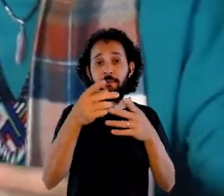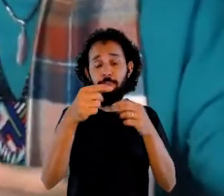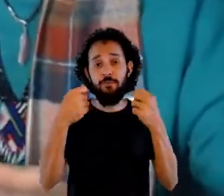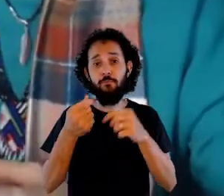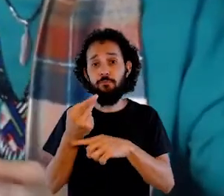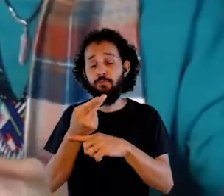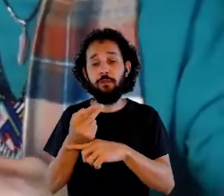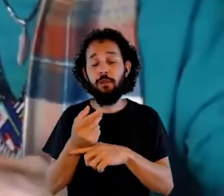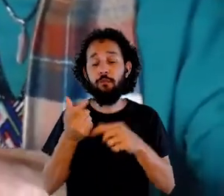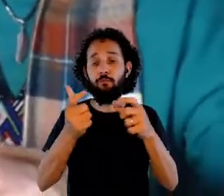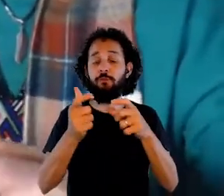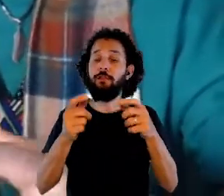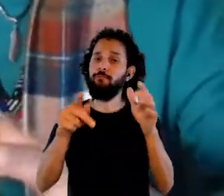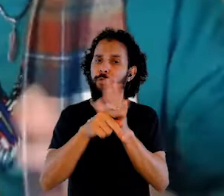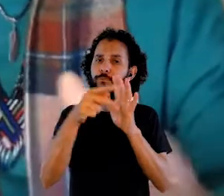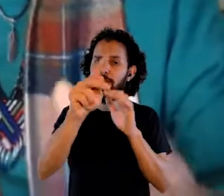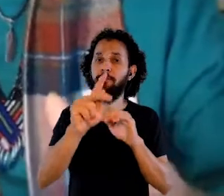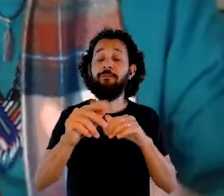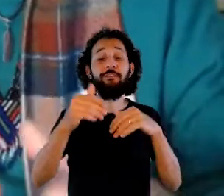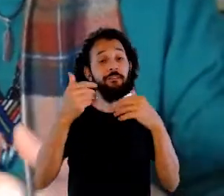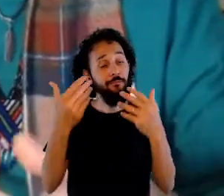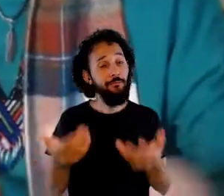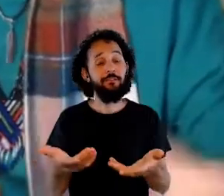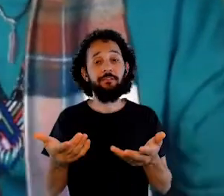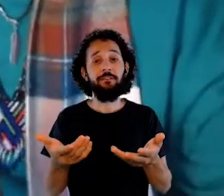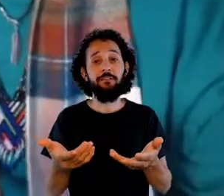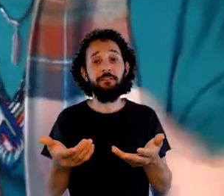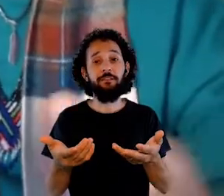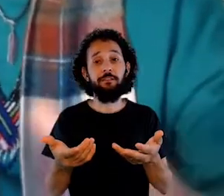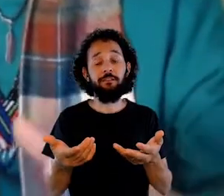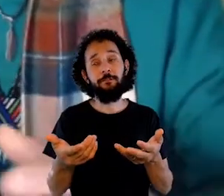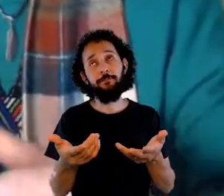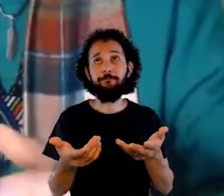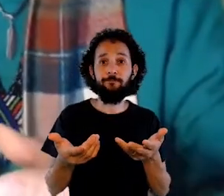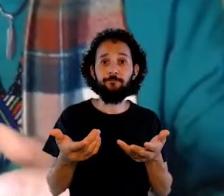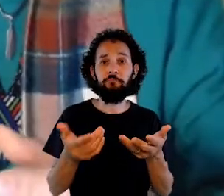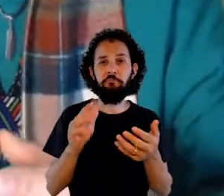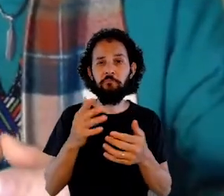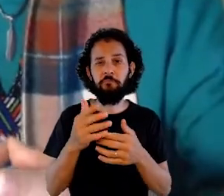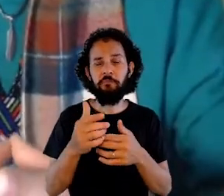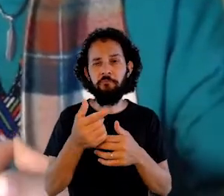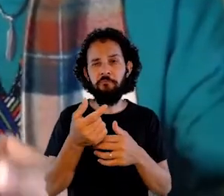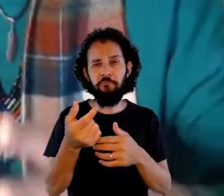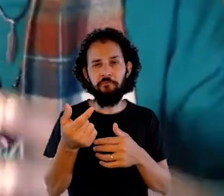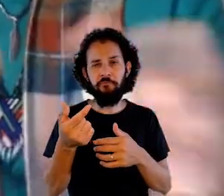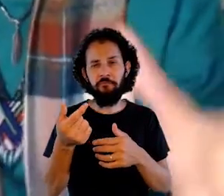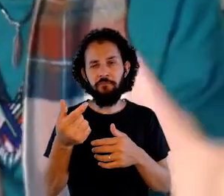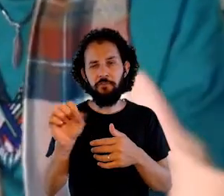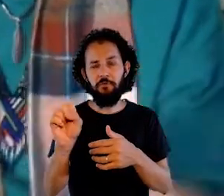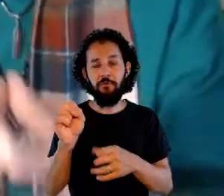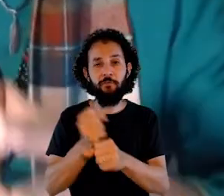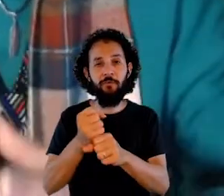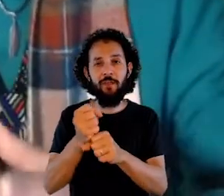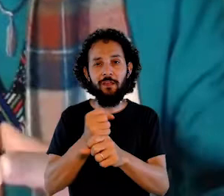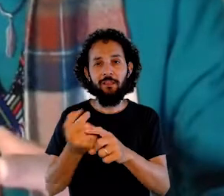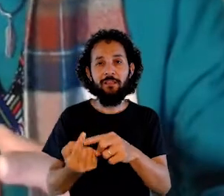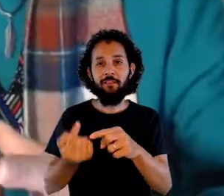Então, foi há mais ou menos 28 anos atrás que eu